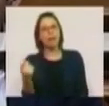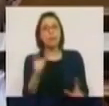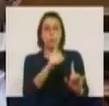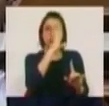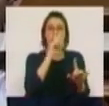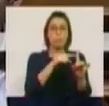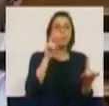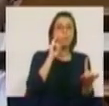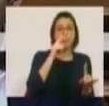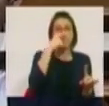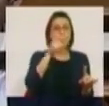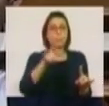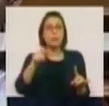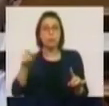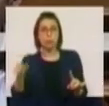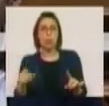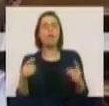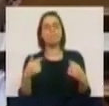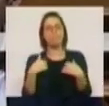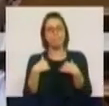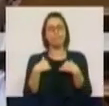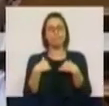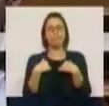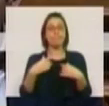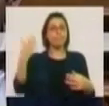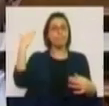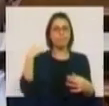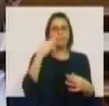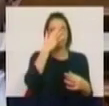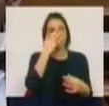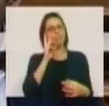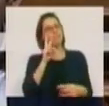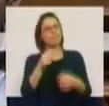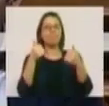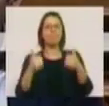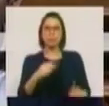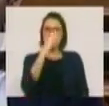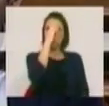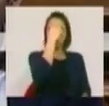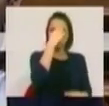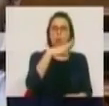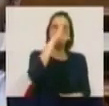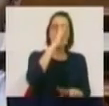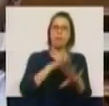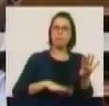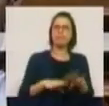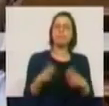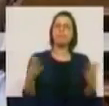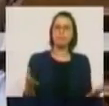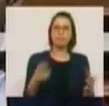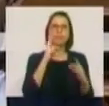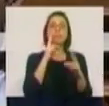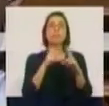ao Estado proteger os cidadãos, que vemos e vimos no passado com bons olhos o esforço que este Governo tem feito para